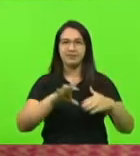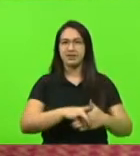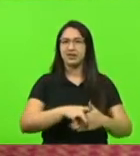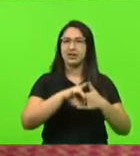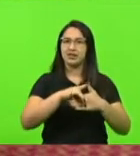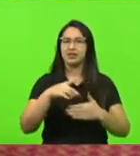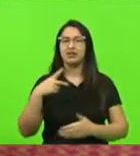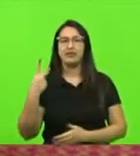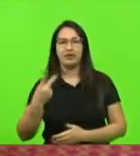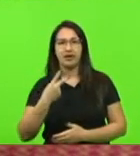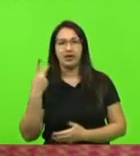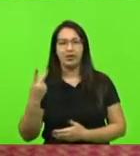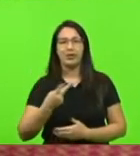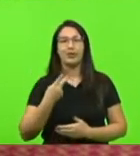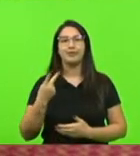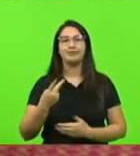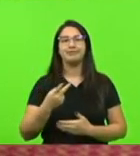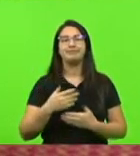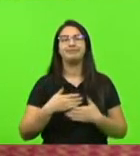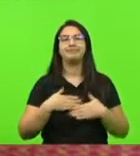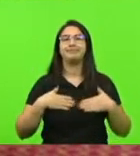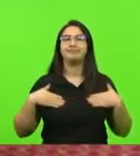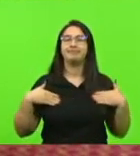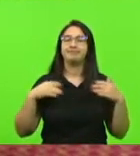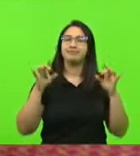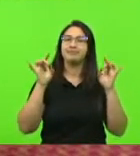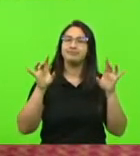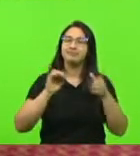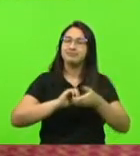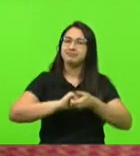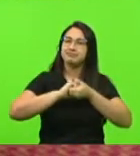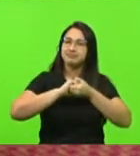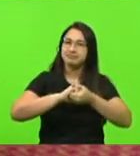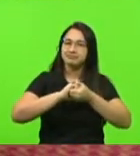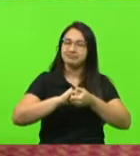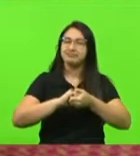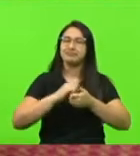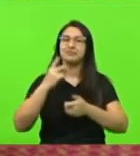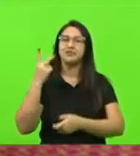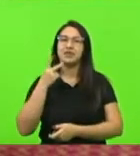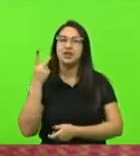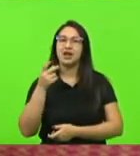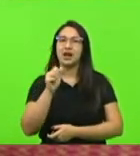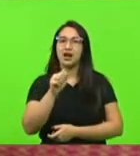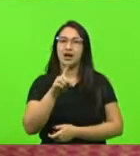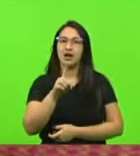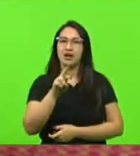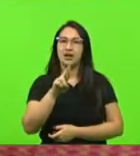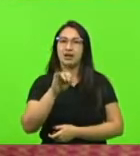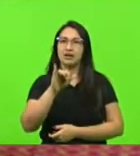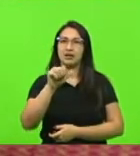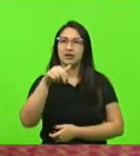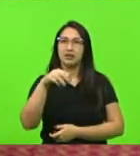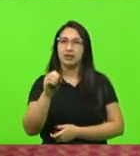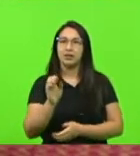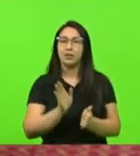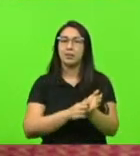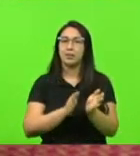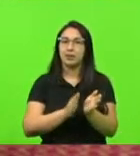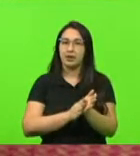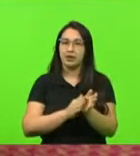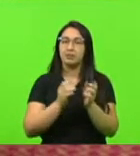vereadores. Saudar de uma forma especial o vereador Adriano, parabenizar pela